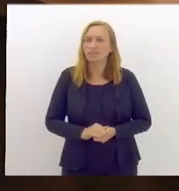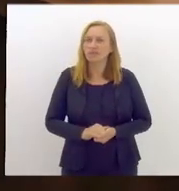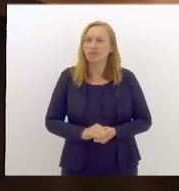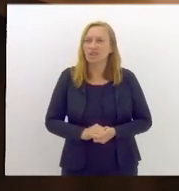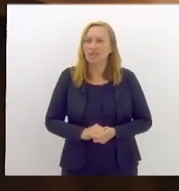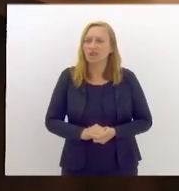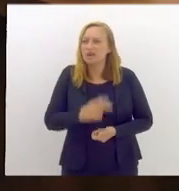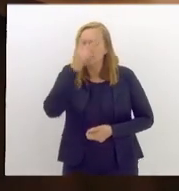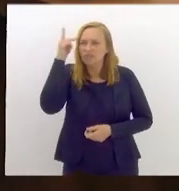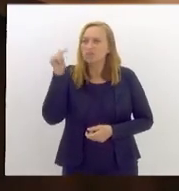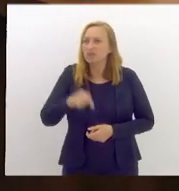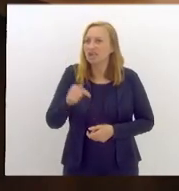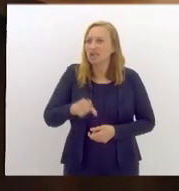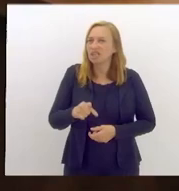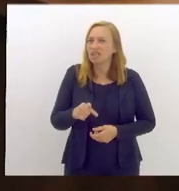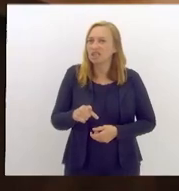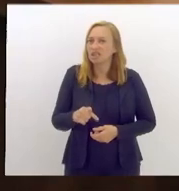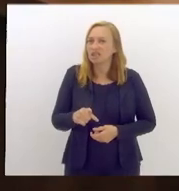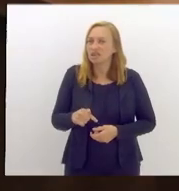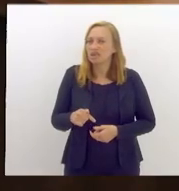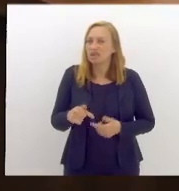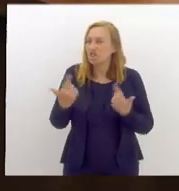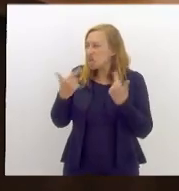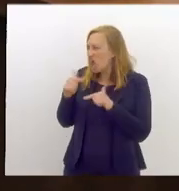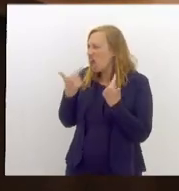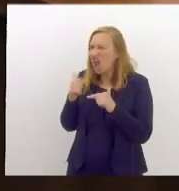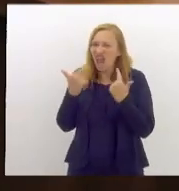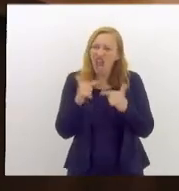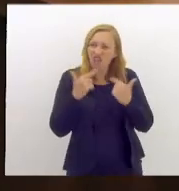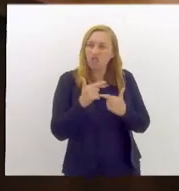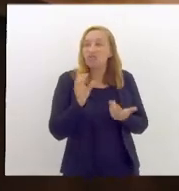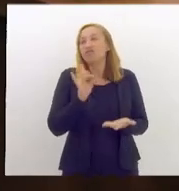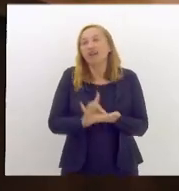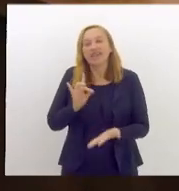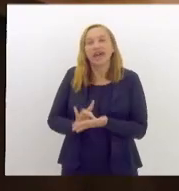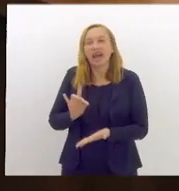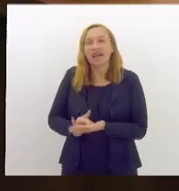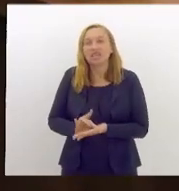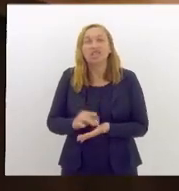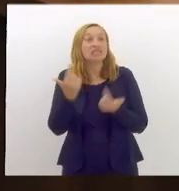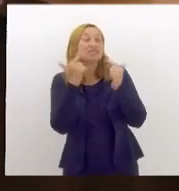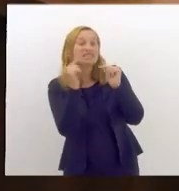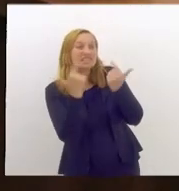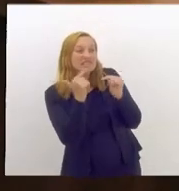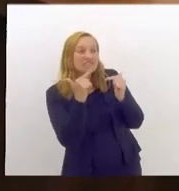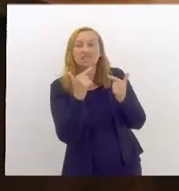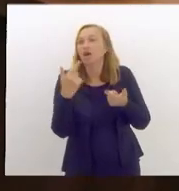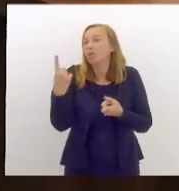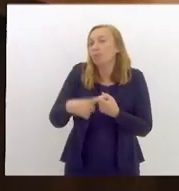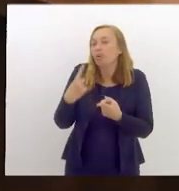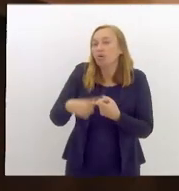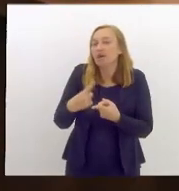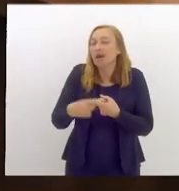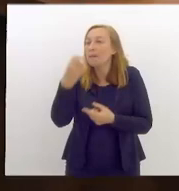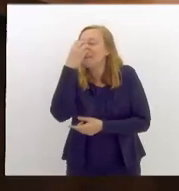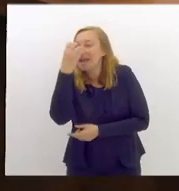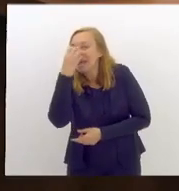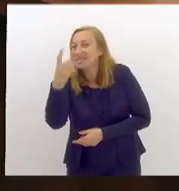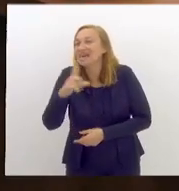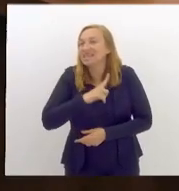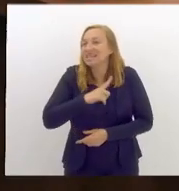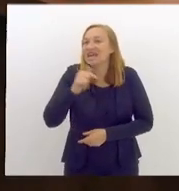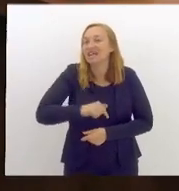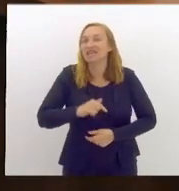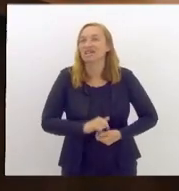pessoas aqui fica rindo fica rindo mesmo e o que fica rindo porque a palhaçada